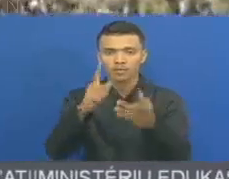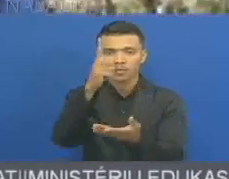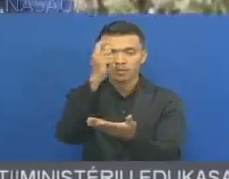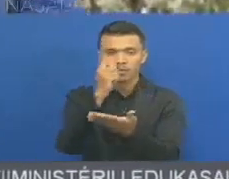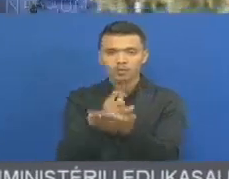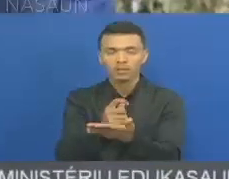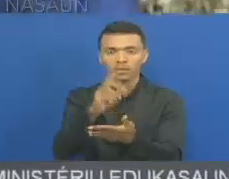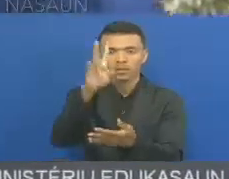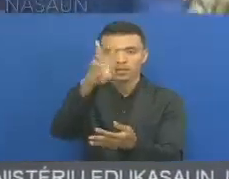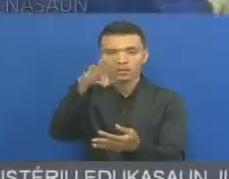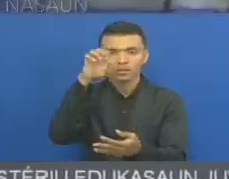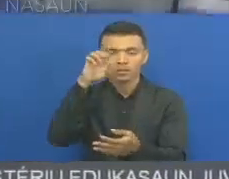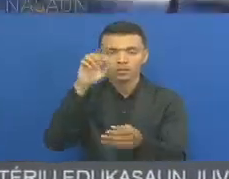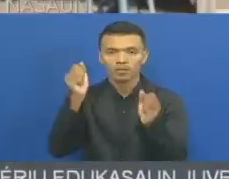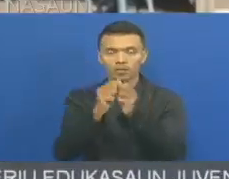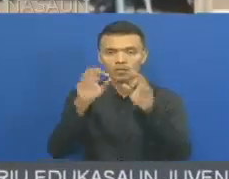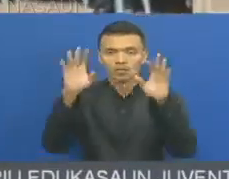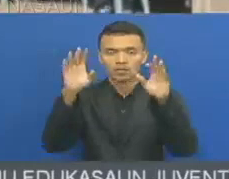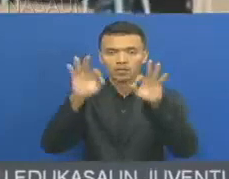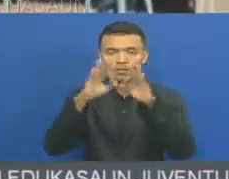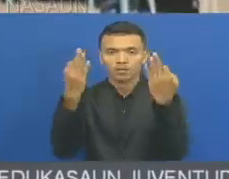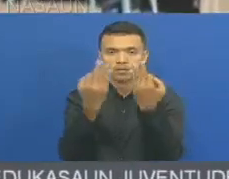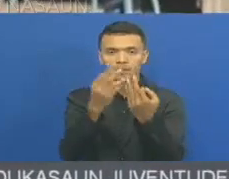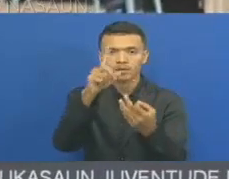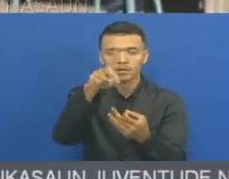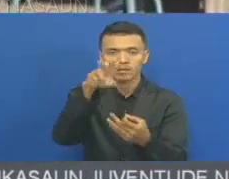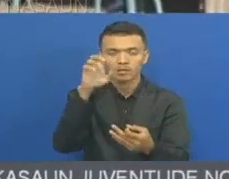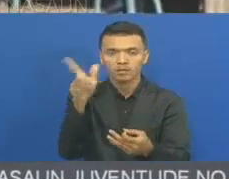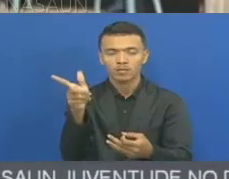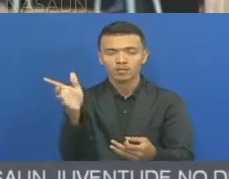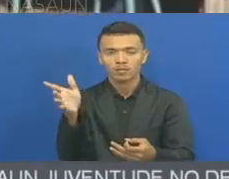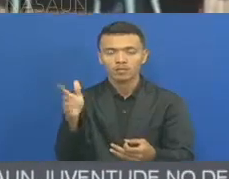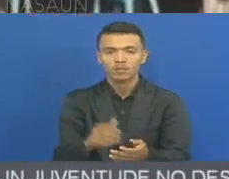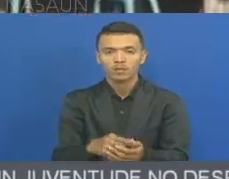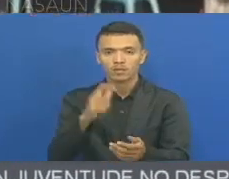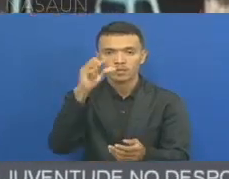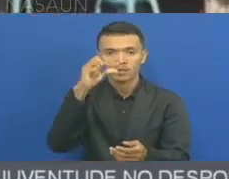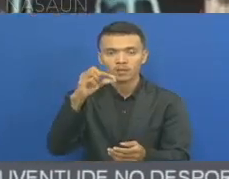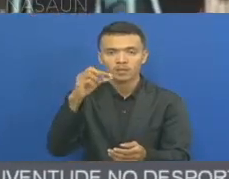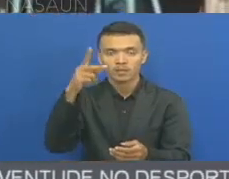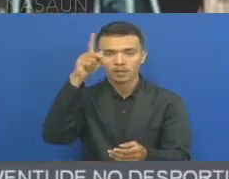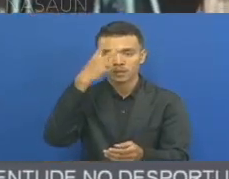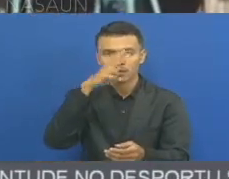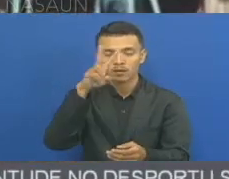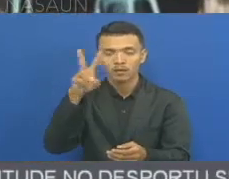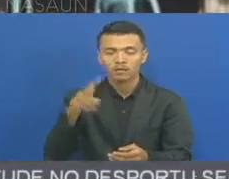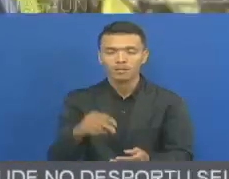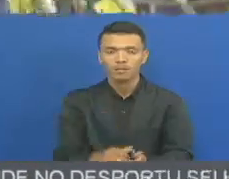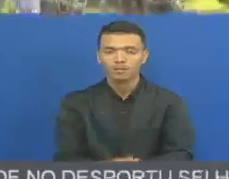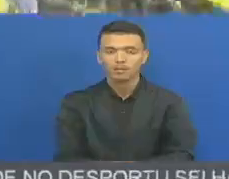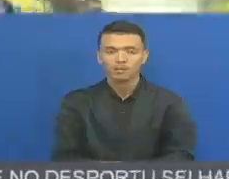neng, no total umakain atus hat limanulu nebe Timor Gap identifika ona. Domingus Trindade, Lidia Martins,